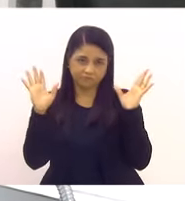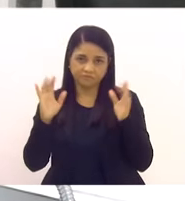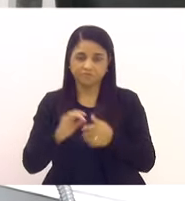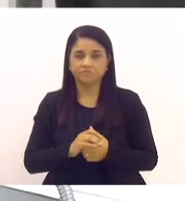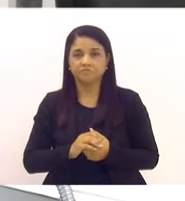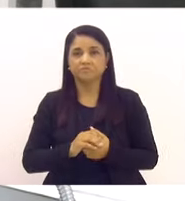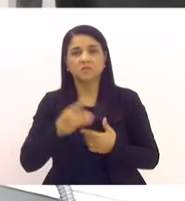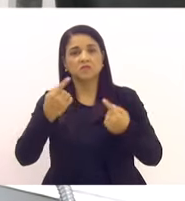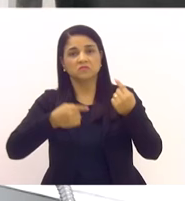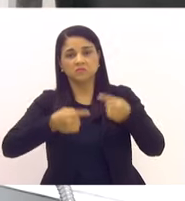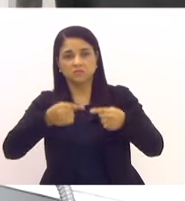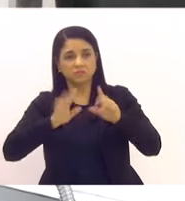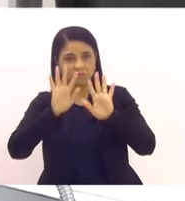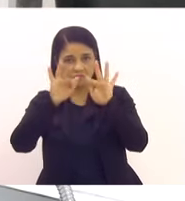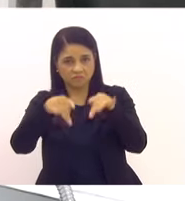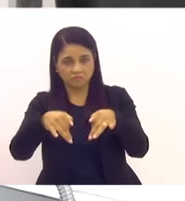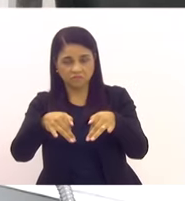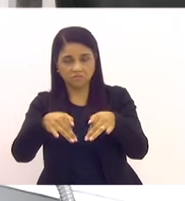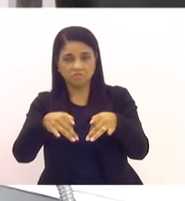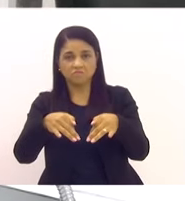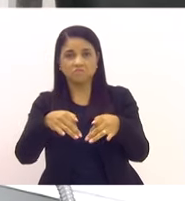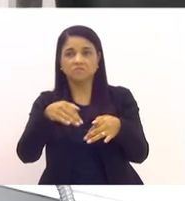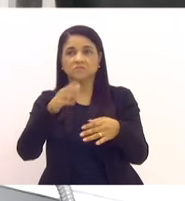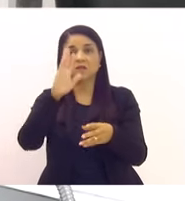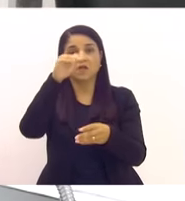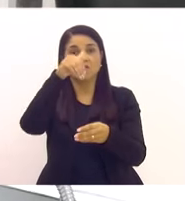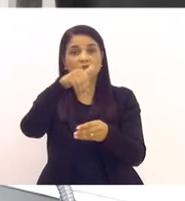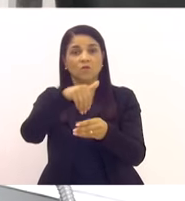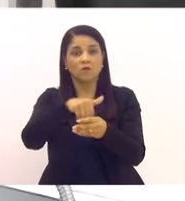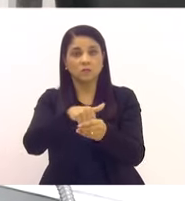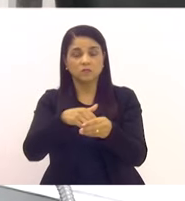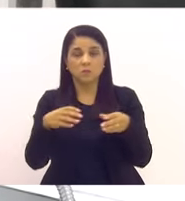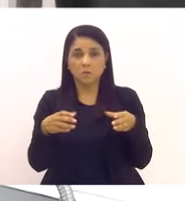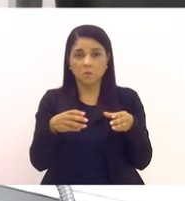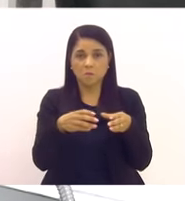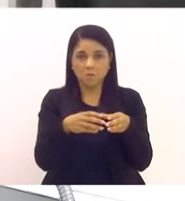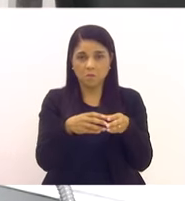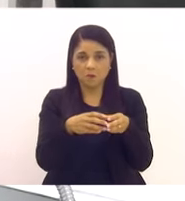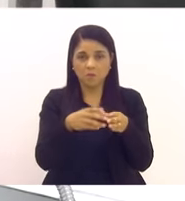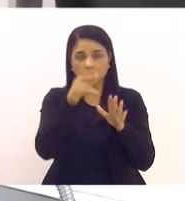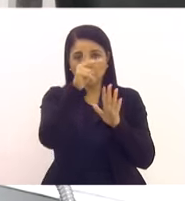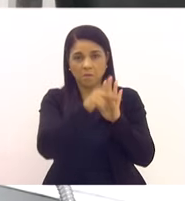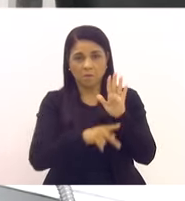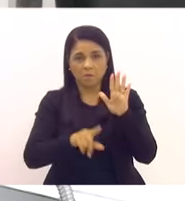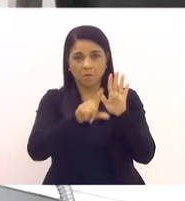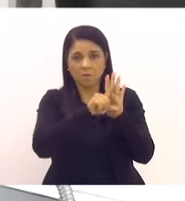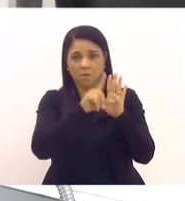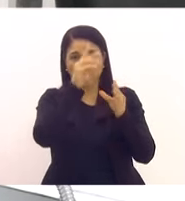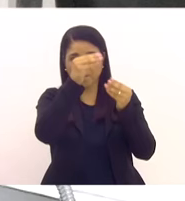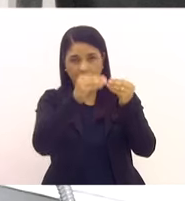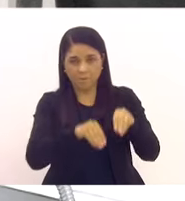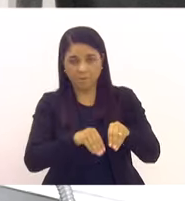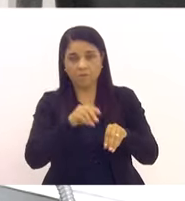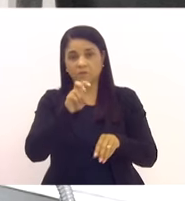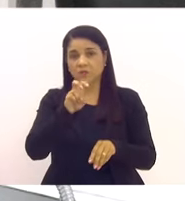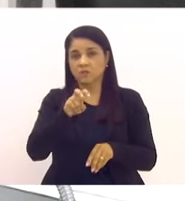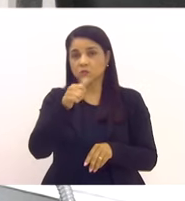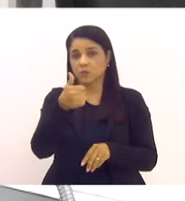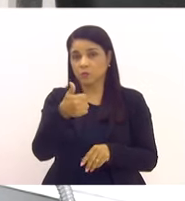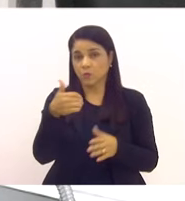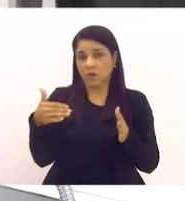Não havendo quem queira discutir, encerrada a discussão, em votação em bloco os projetos pela prejudicabilidade do 51